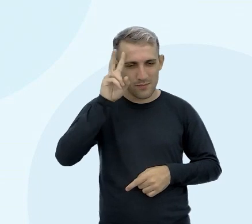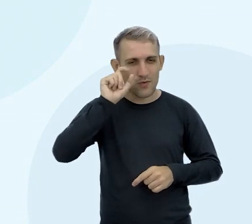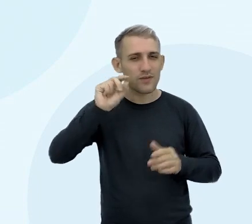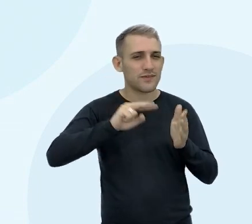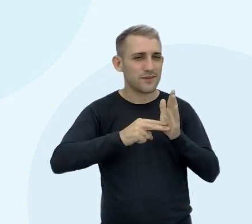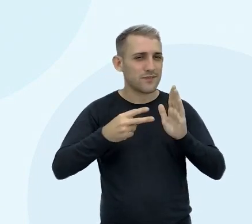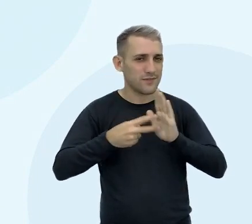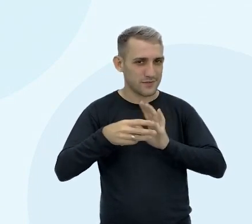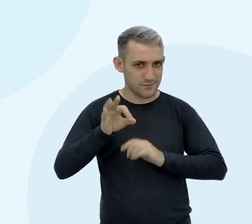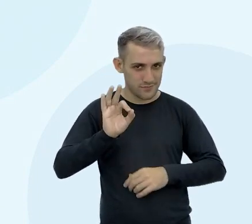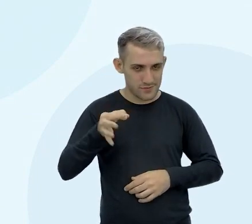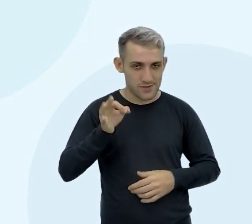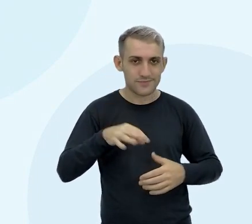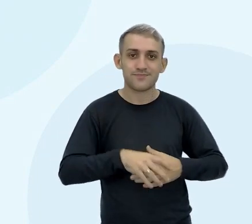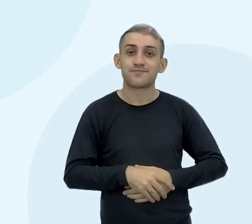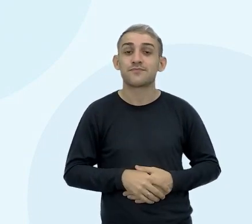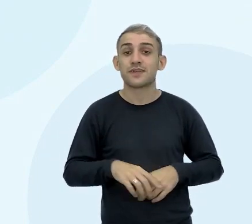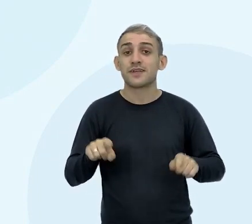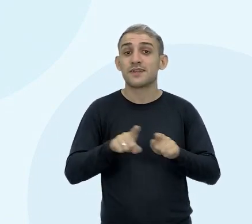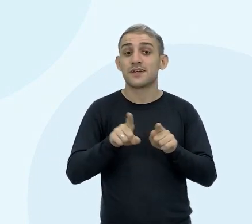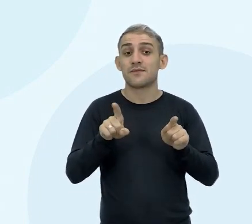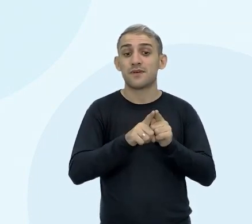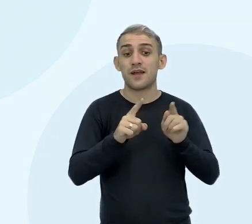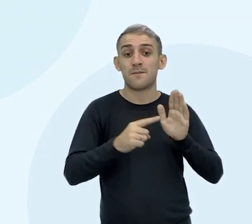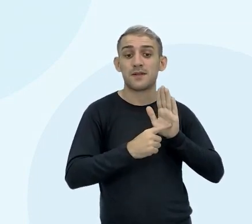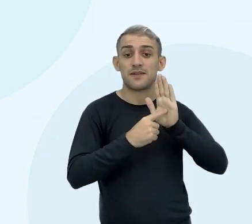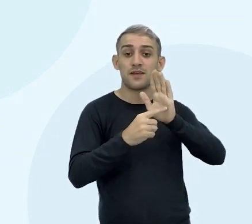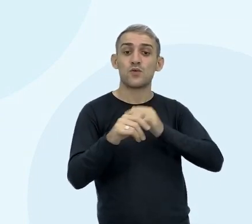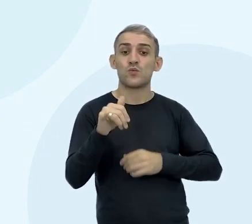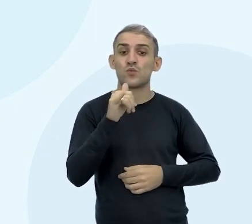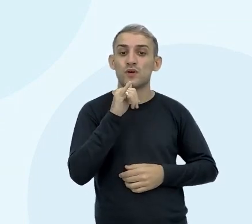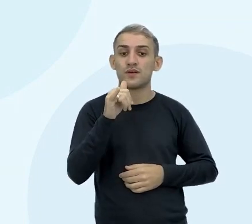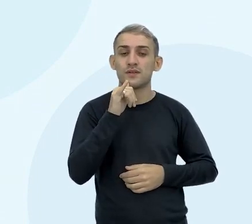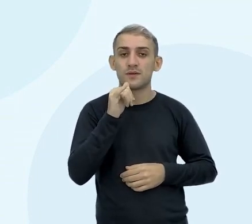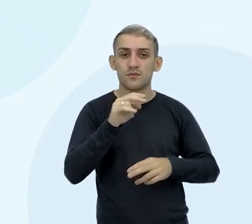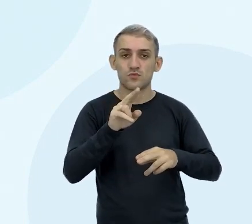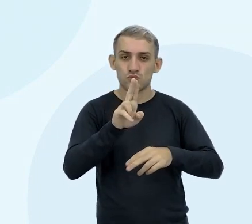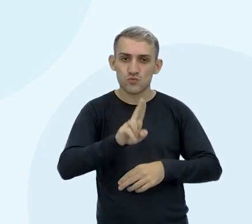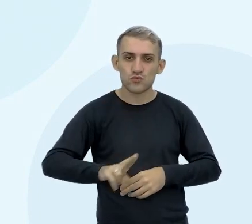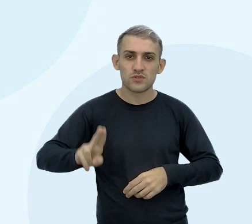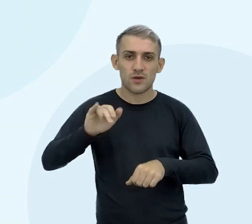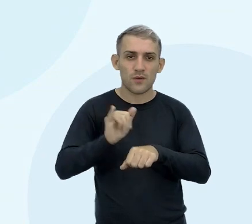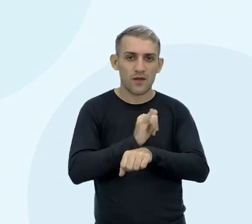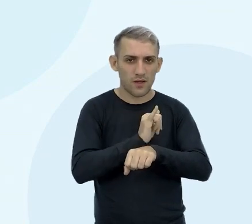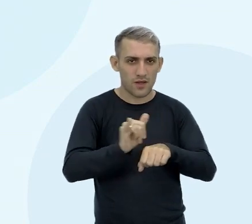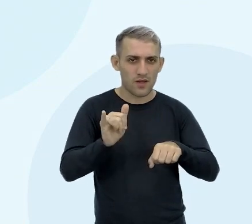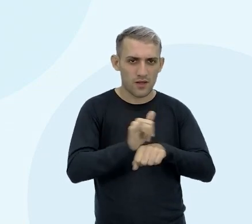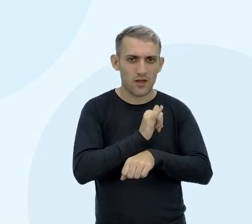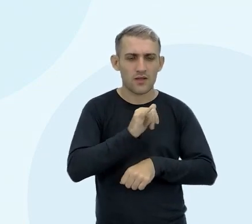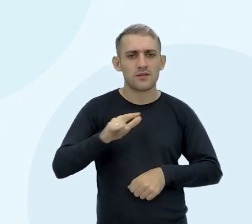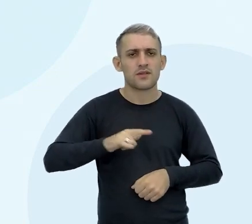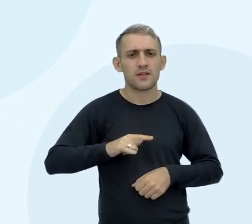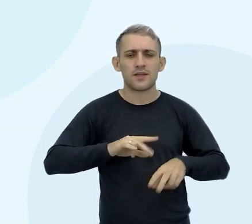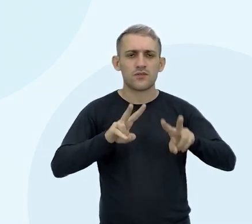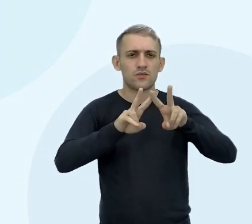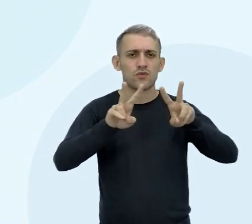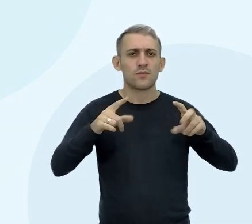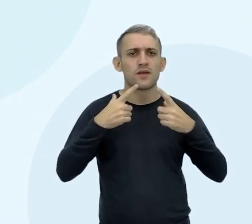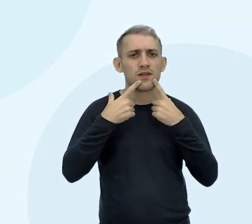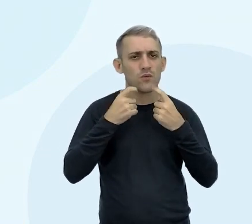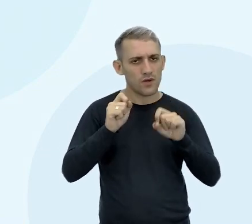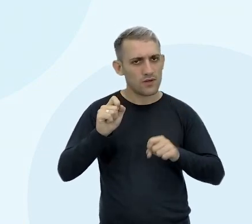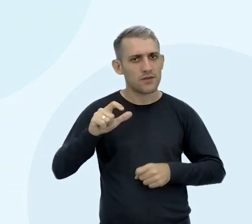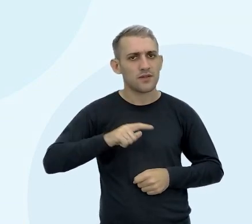uma condicional. E apresente um exemplo por meio de um esquema. Ou seja, você vai falar sobre a linguagem, apresente